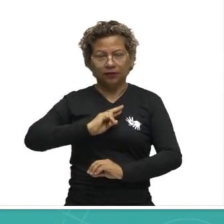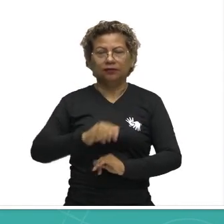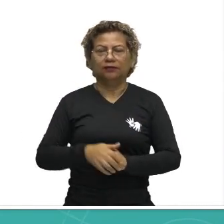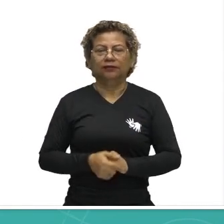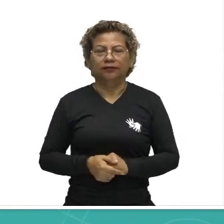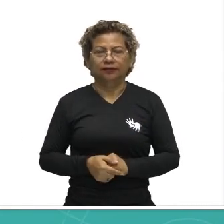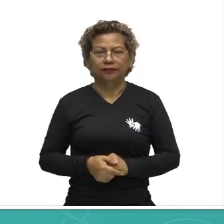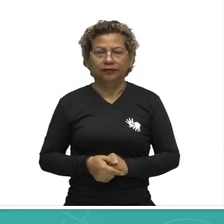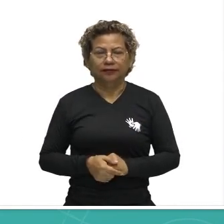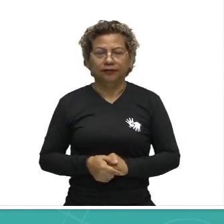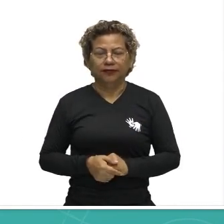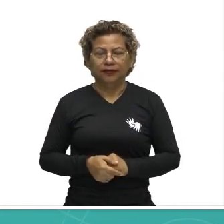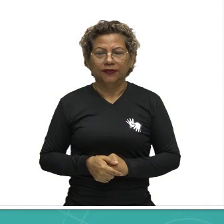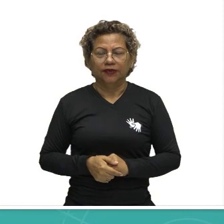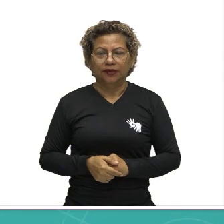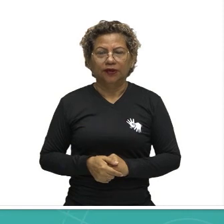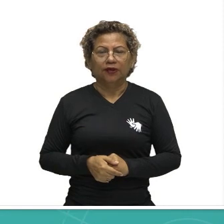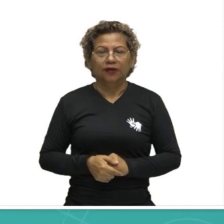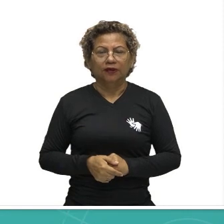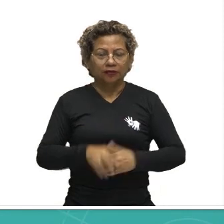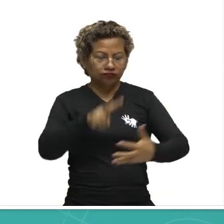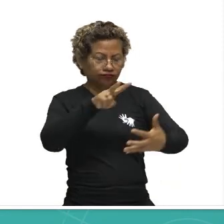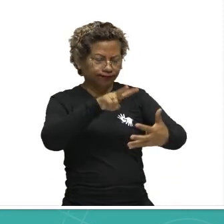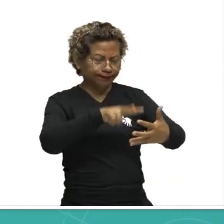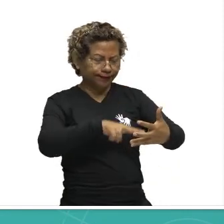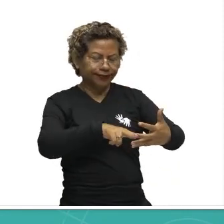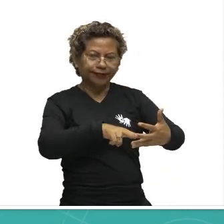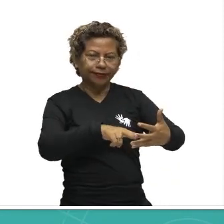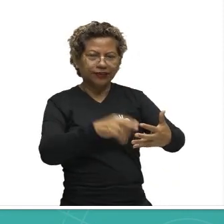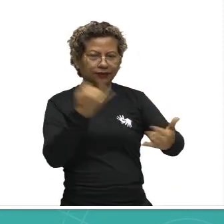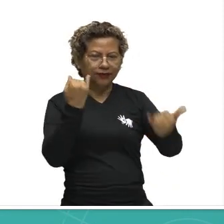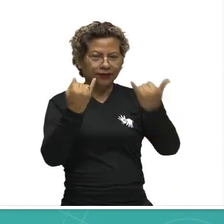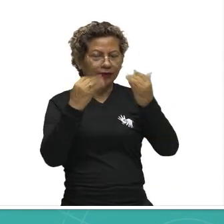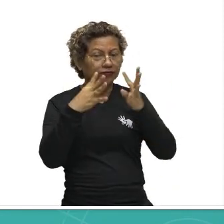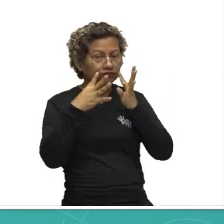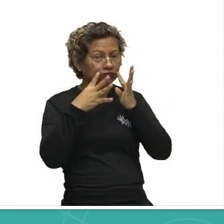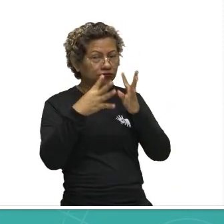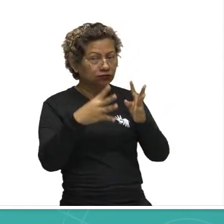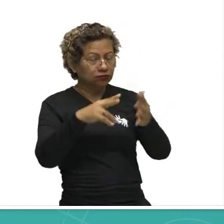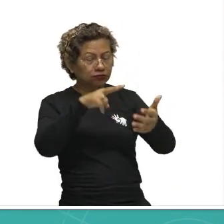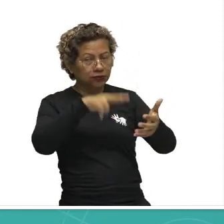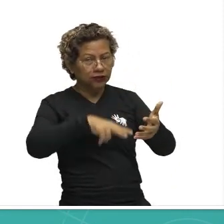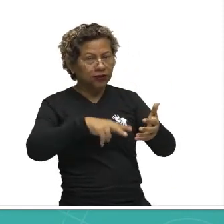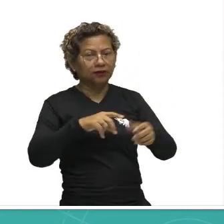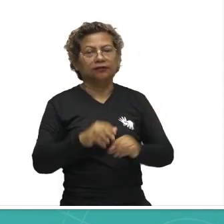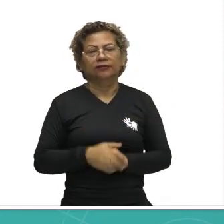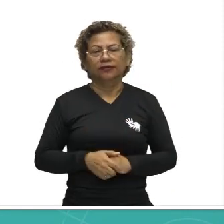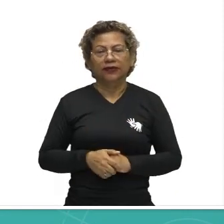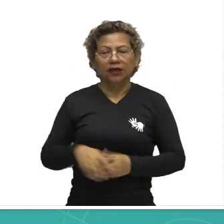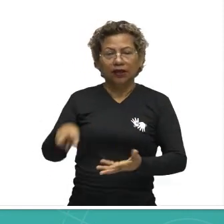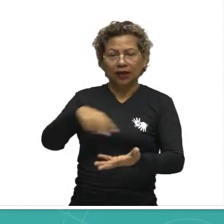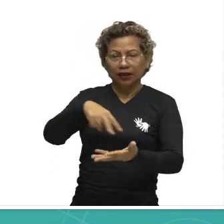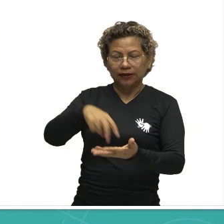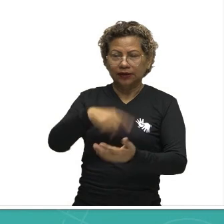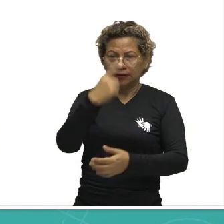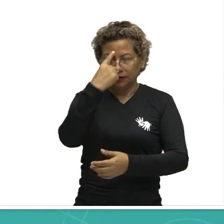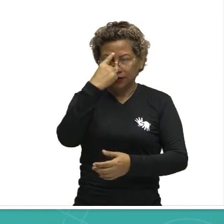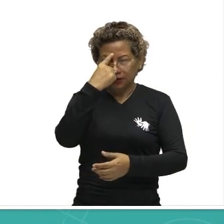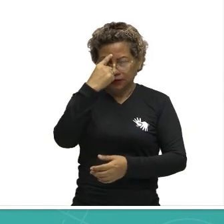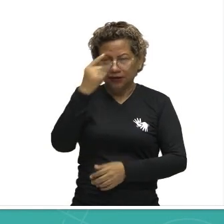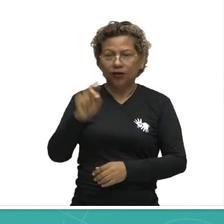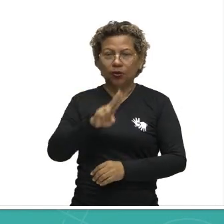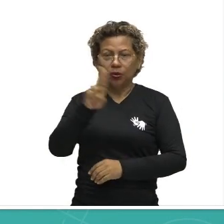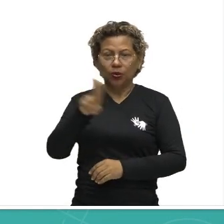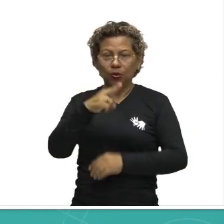A questão 4 diz o seguinte: na dança indiana, para que são utilizados os gestos das mãos?